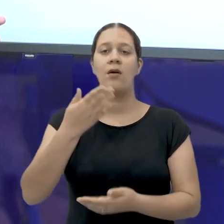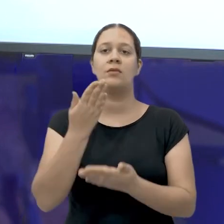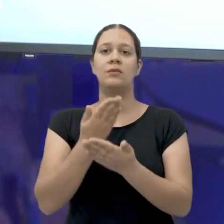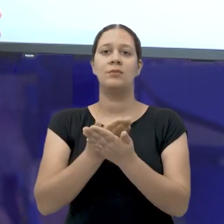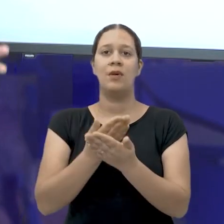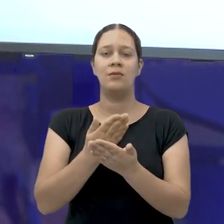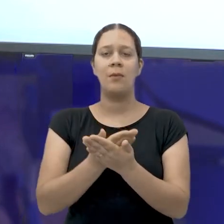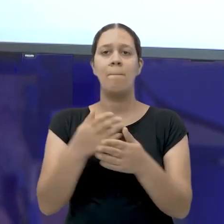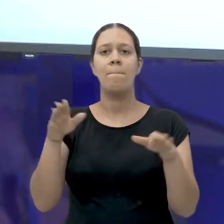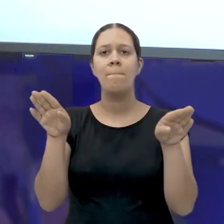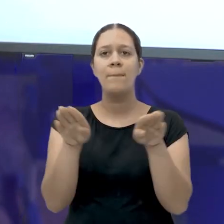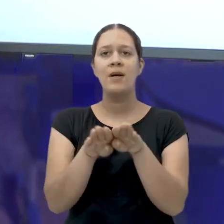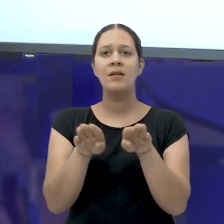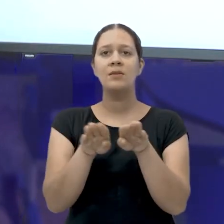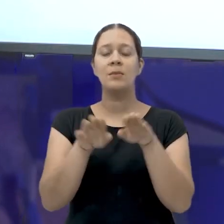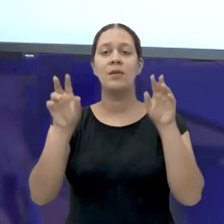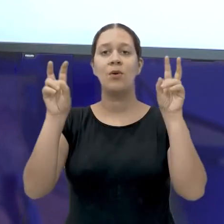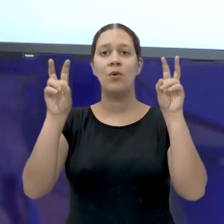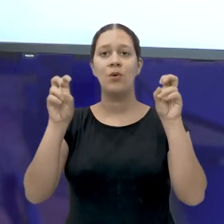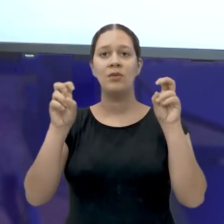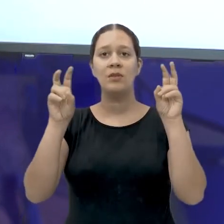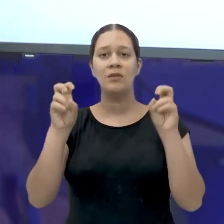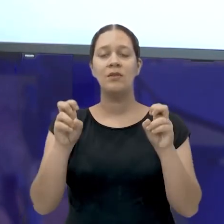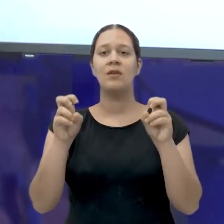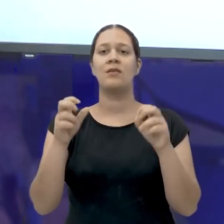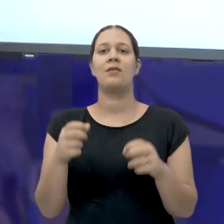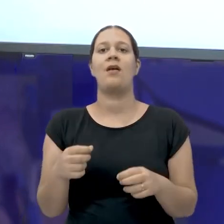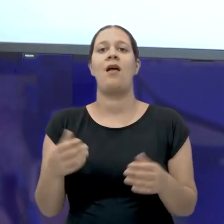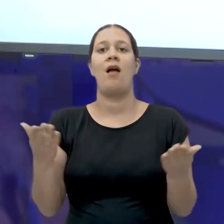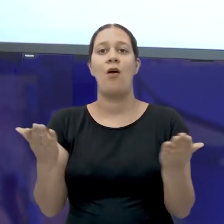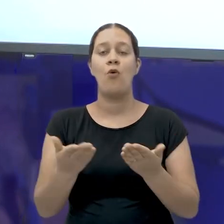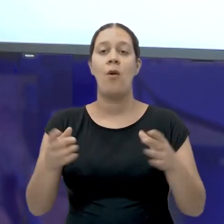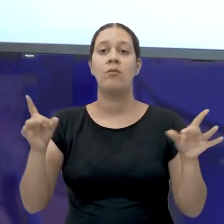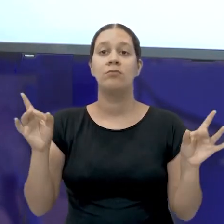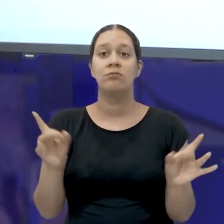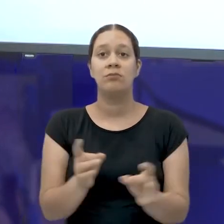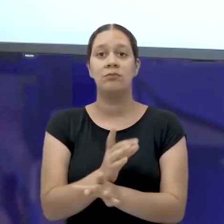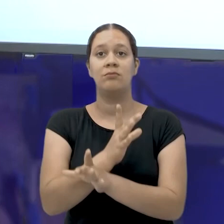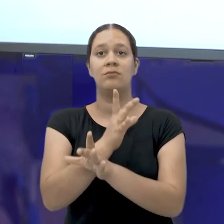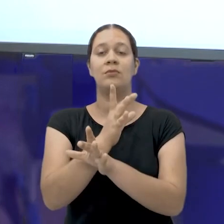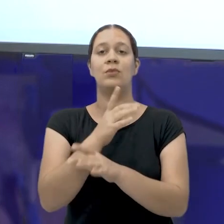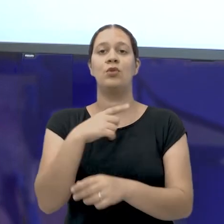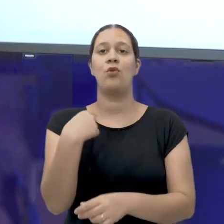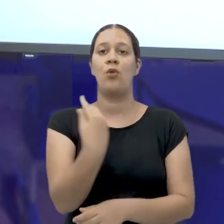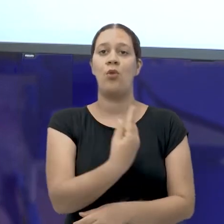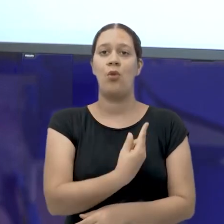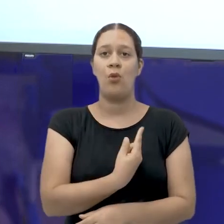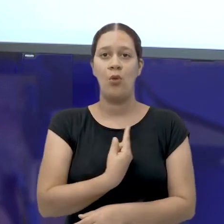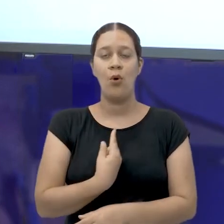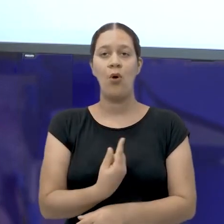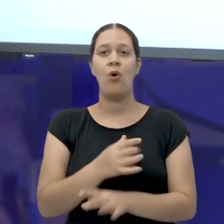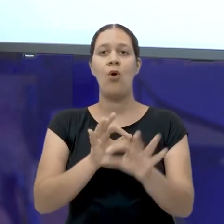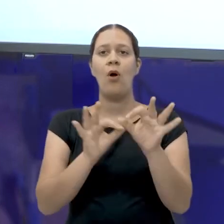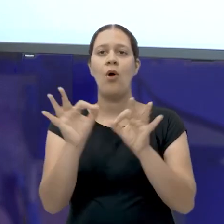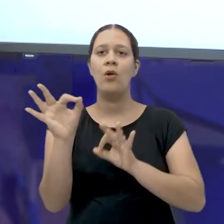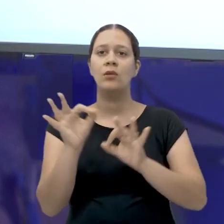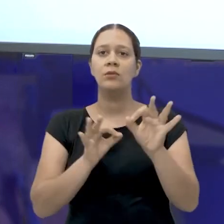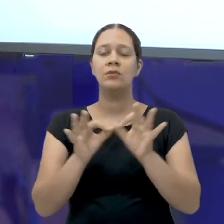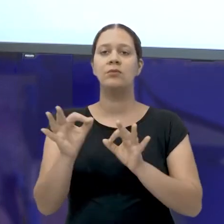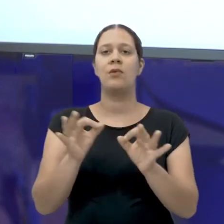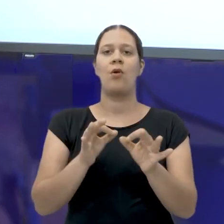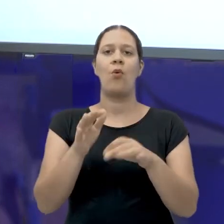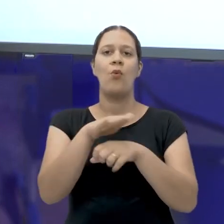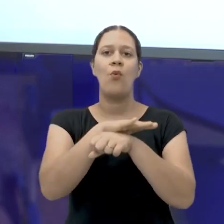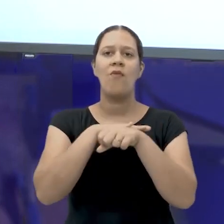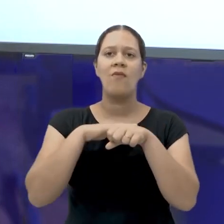esta mesma temática e a aula meio que conclusiva deste bloco que nós preparamos para conversar e